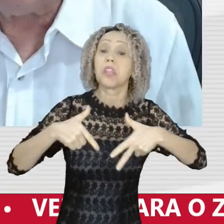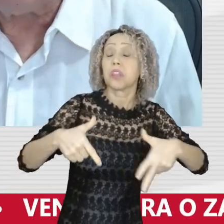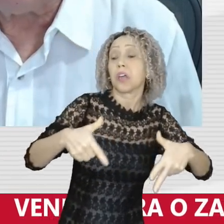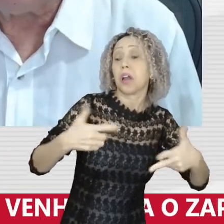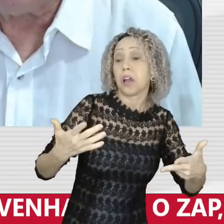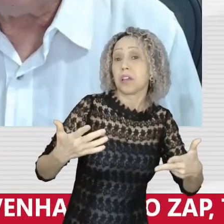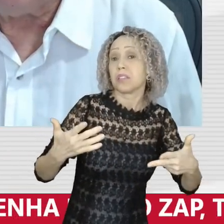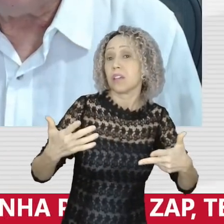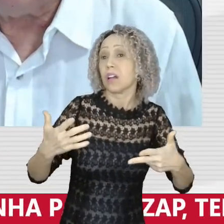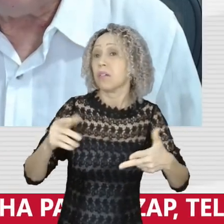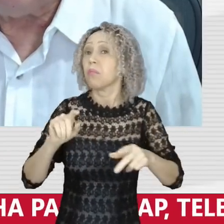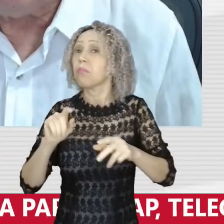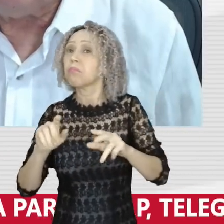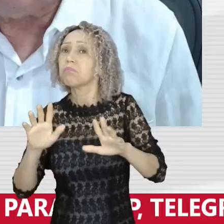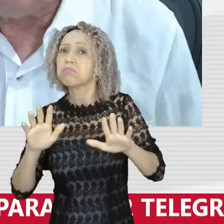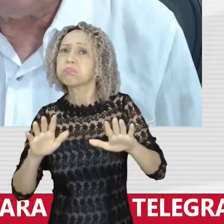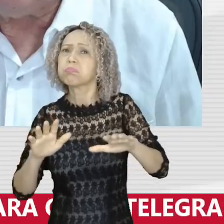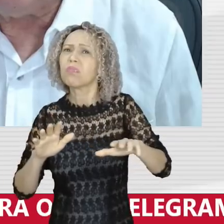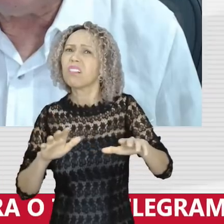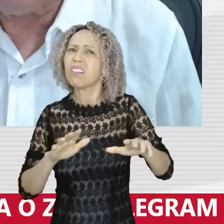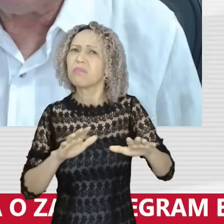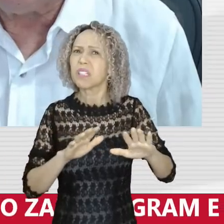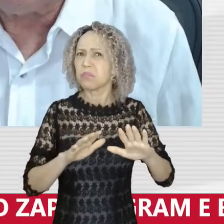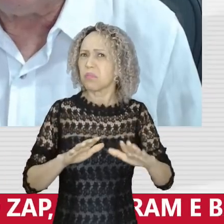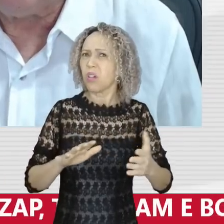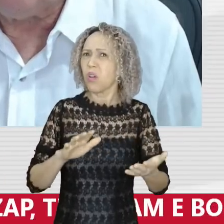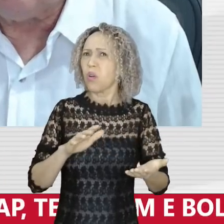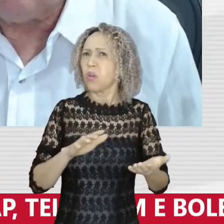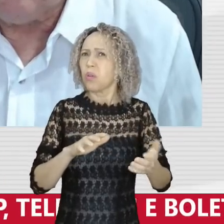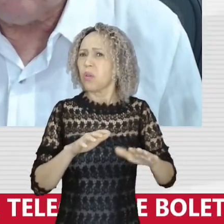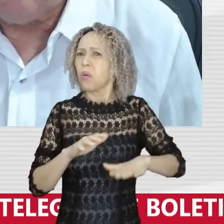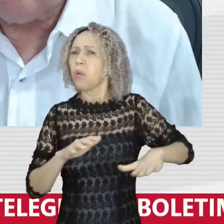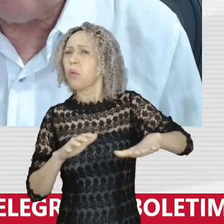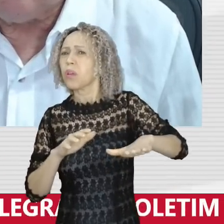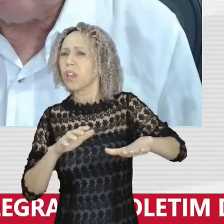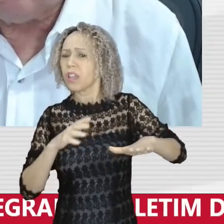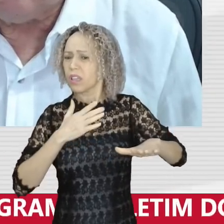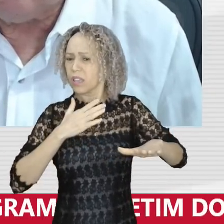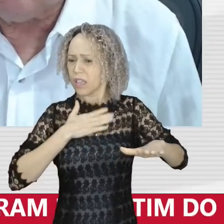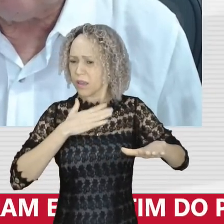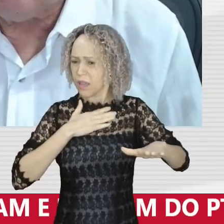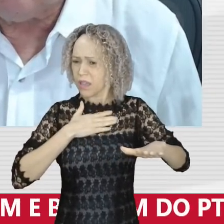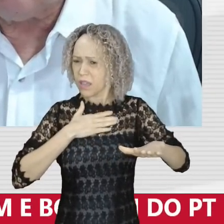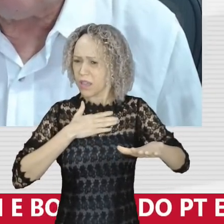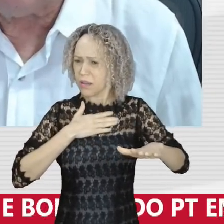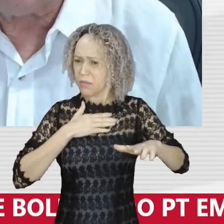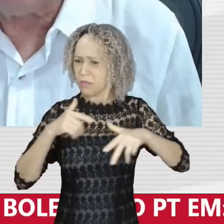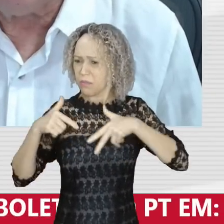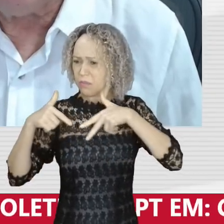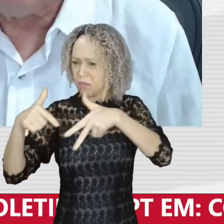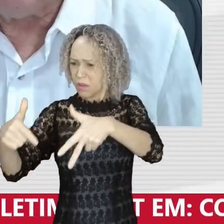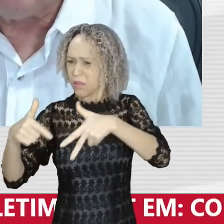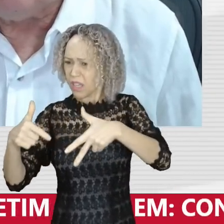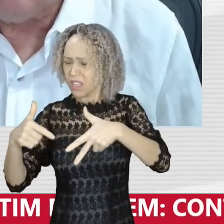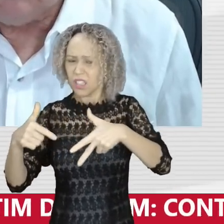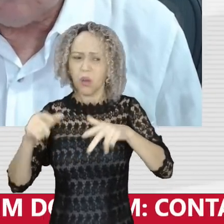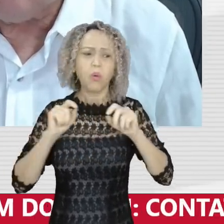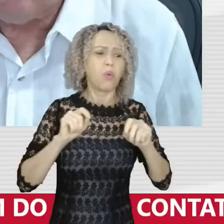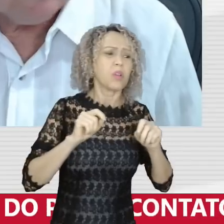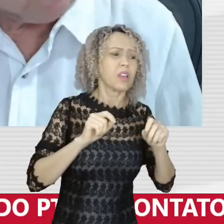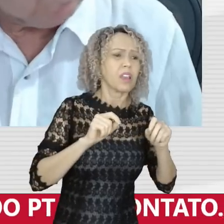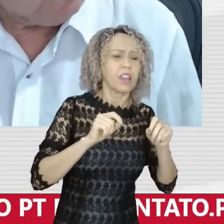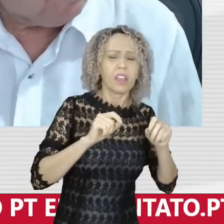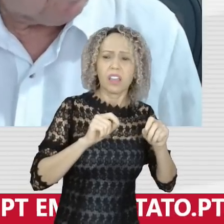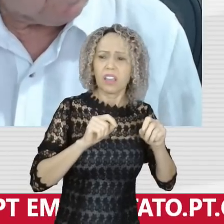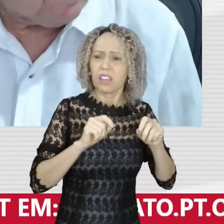ali como servidor, como quem tem que fazer a segurança. Enfim, há uma confusão total